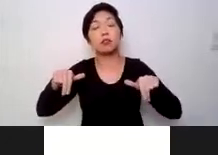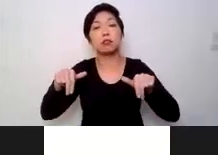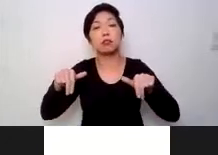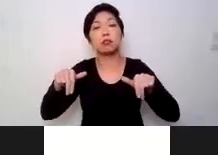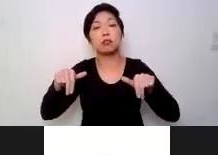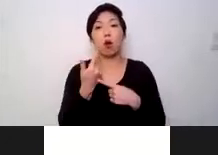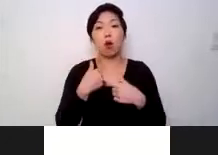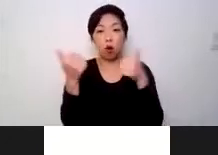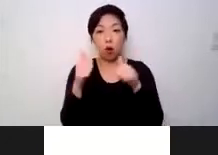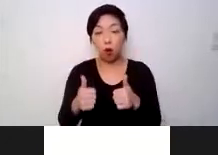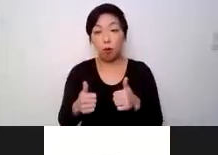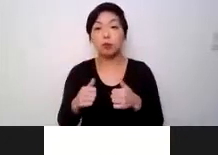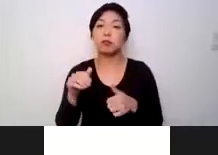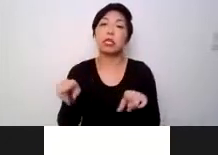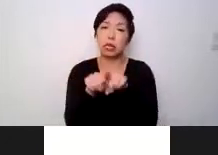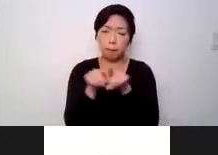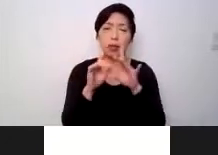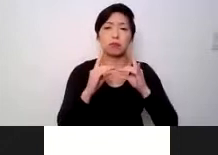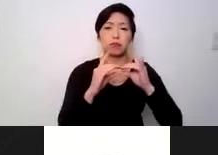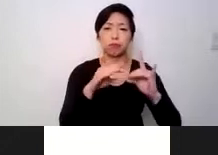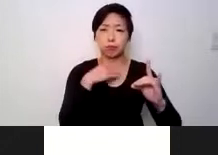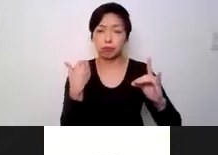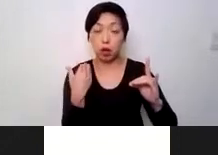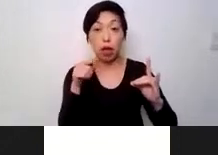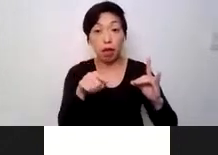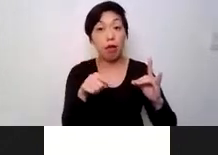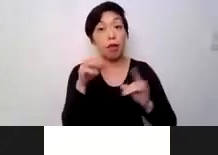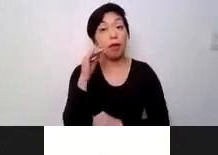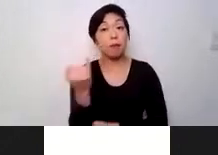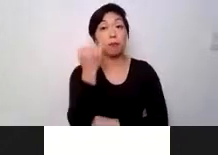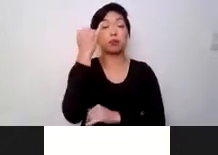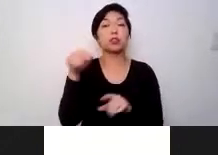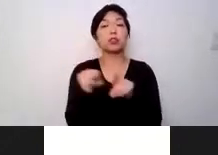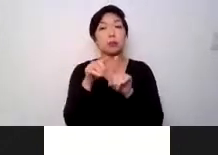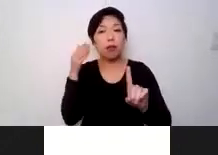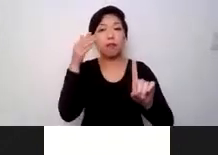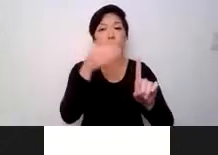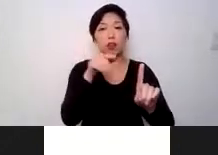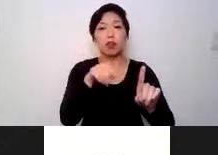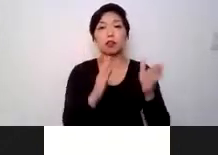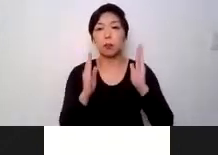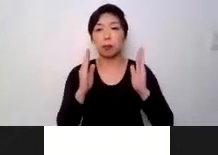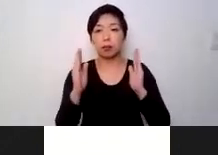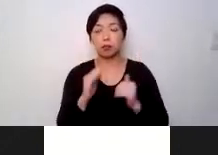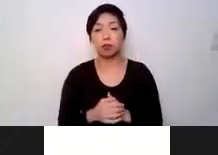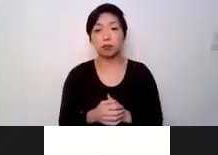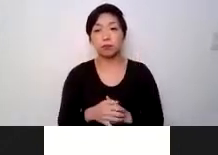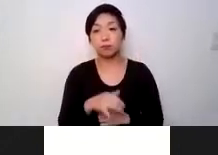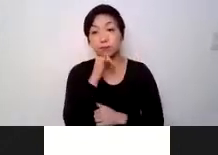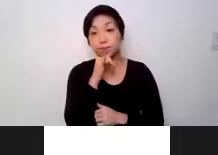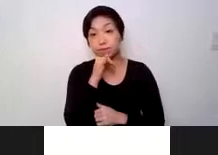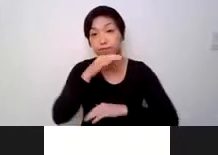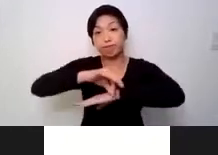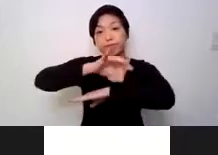grande interesse histórico e artístico referente à produção desse período e são exemplares que eles no caso da arquitetura